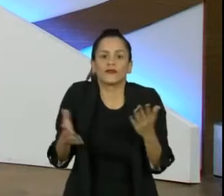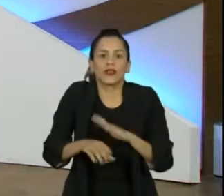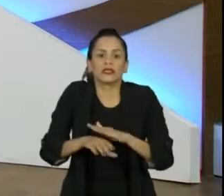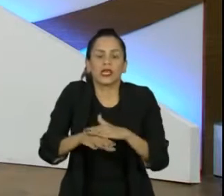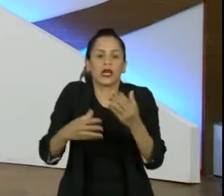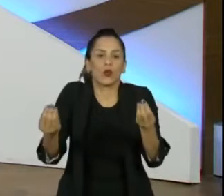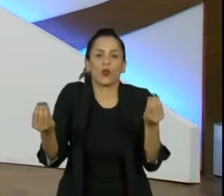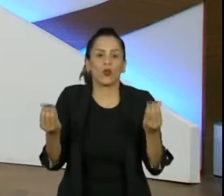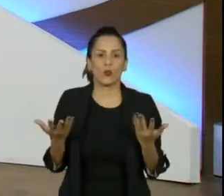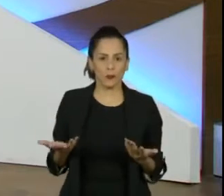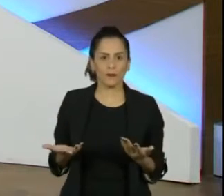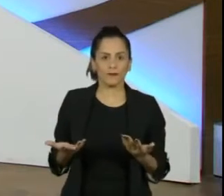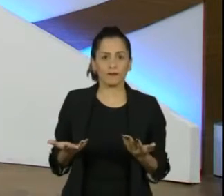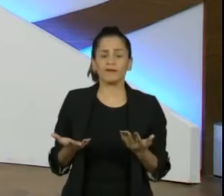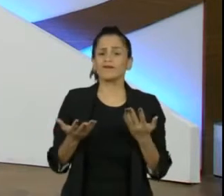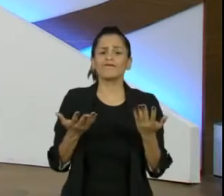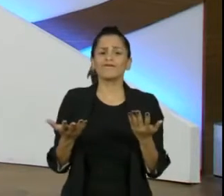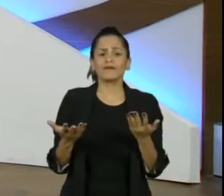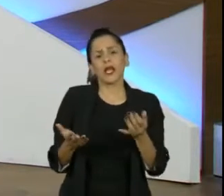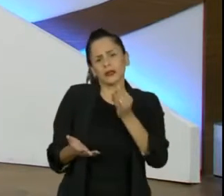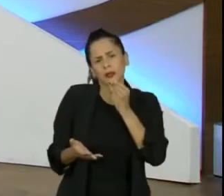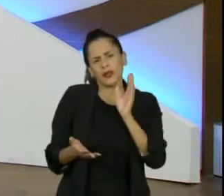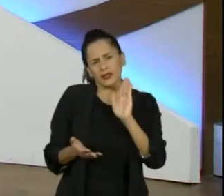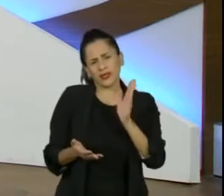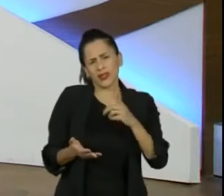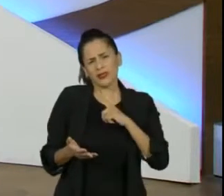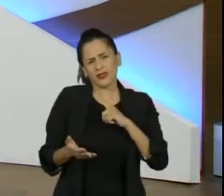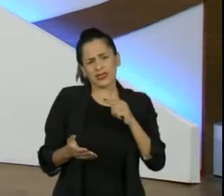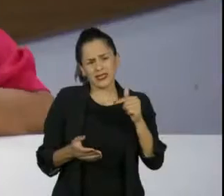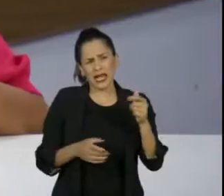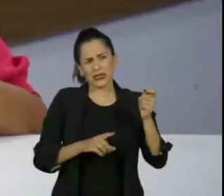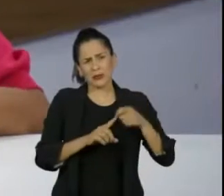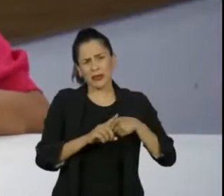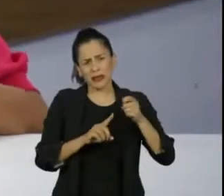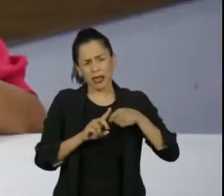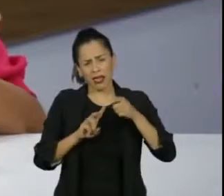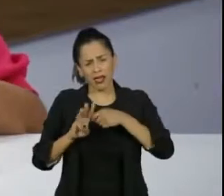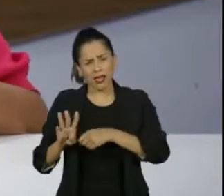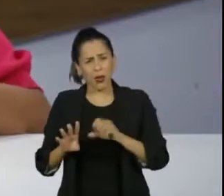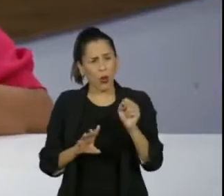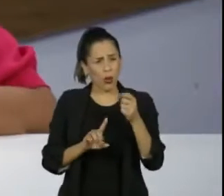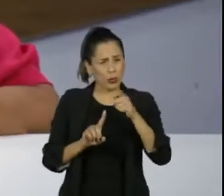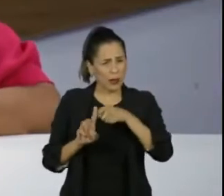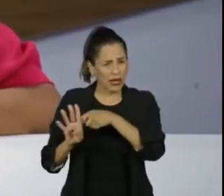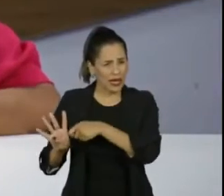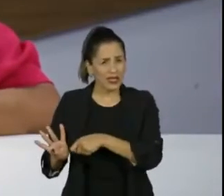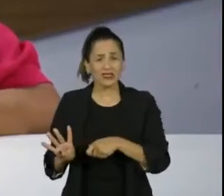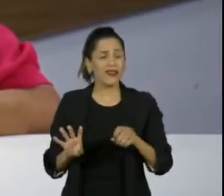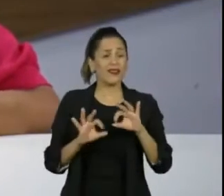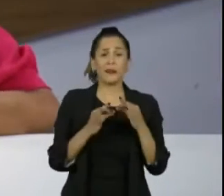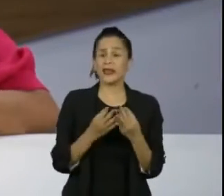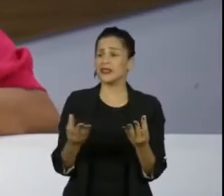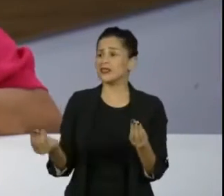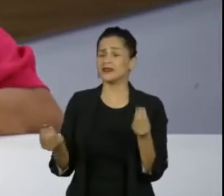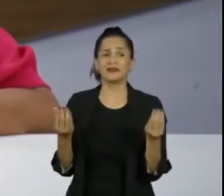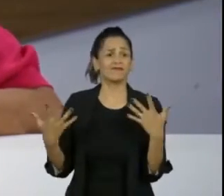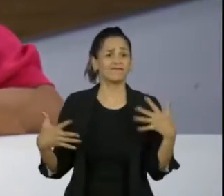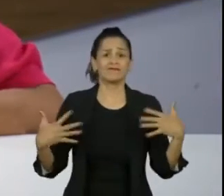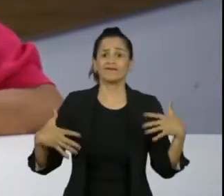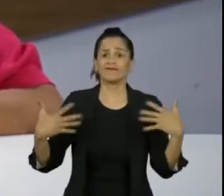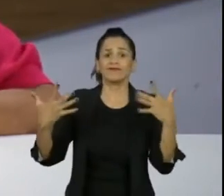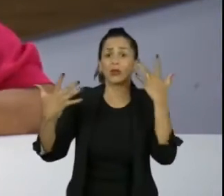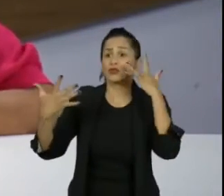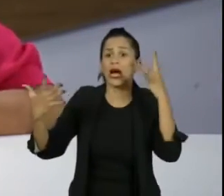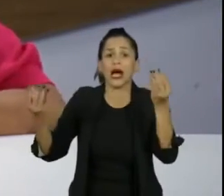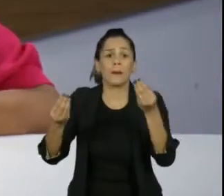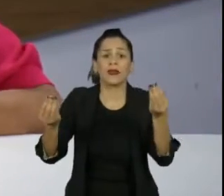gente teve, sei lá, 7, 8 meses de pandemia e as famílias já não têm mais o que fazer. Então, essas são duas